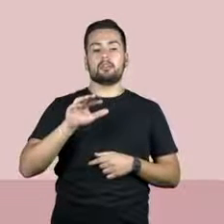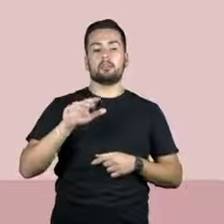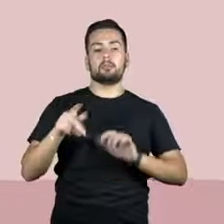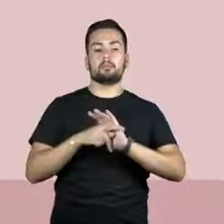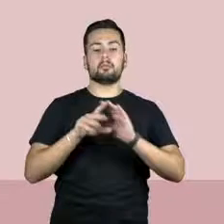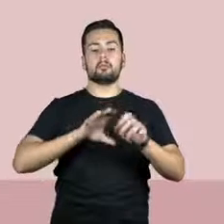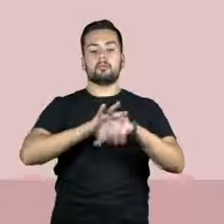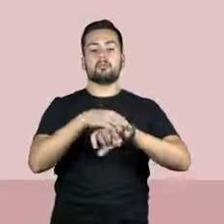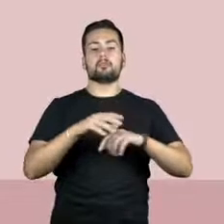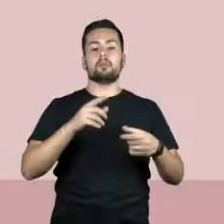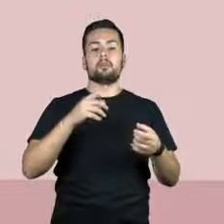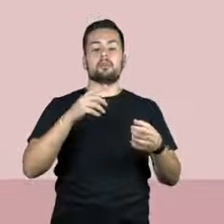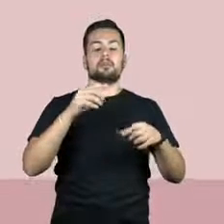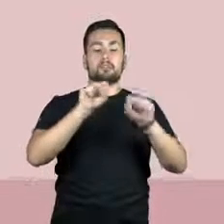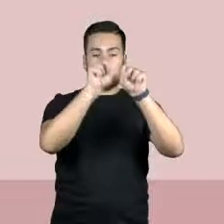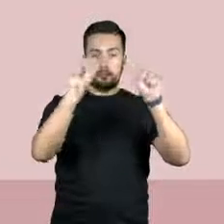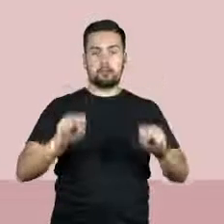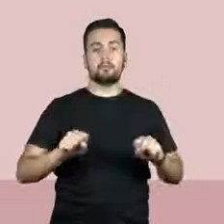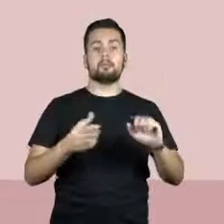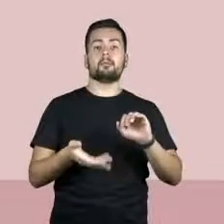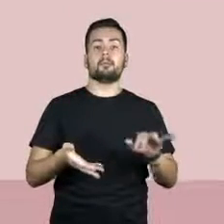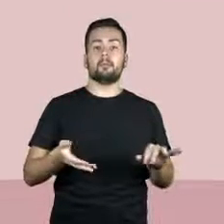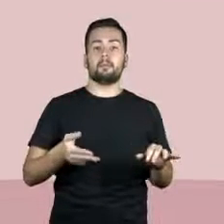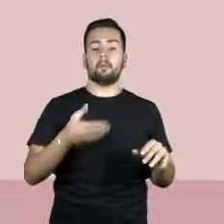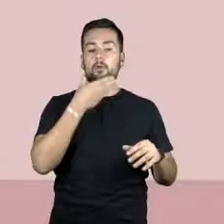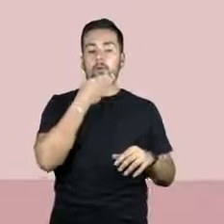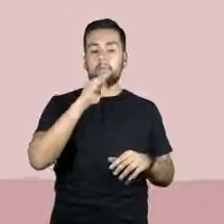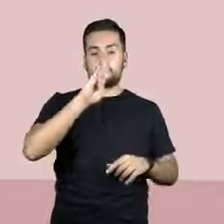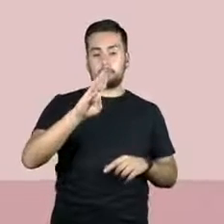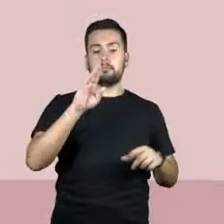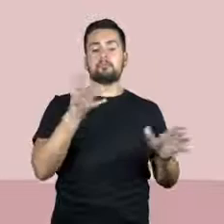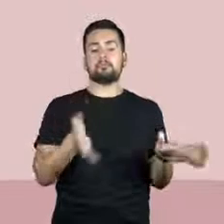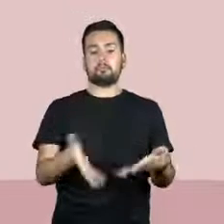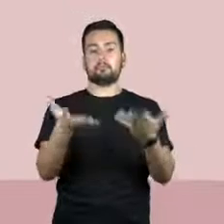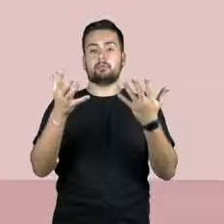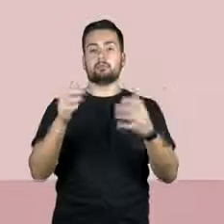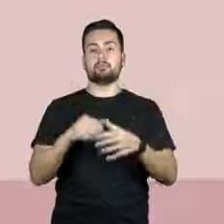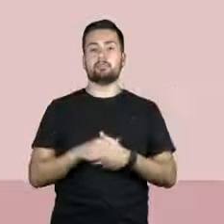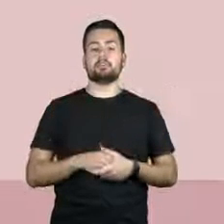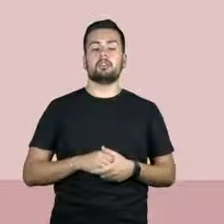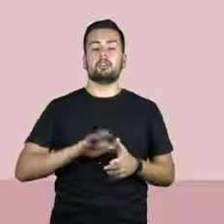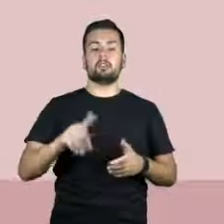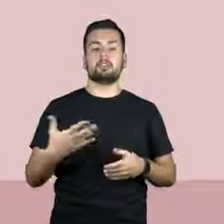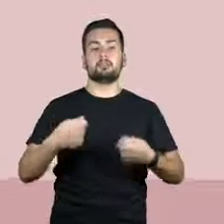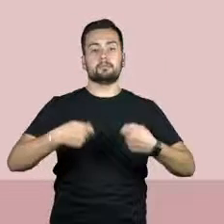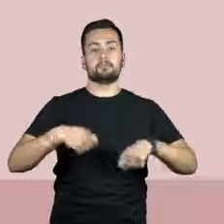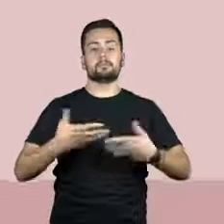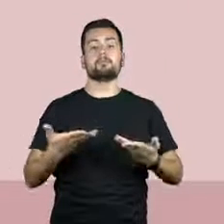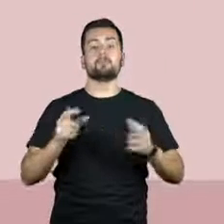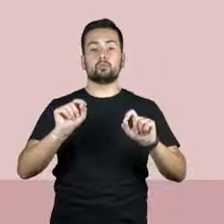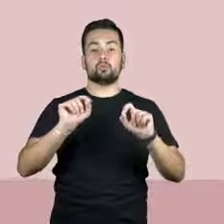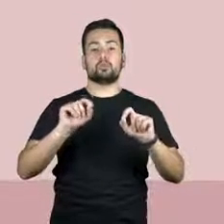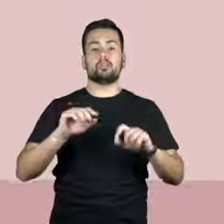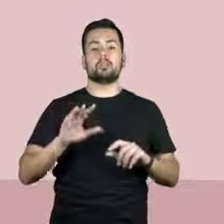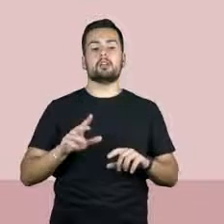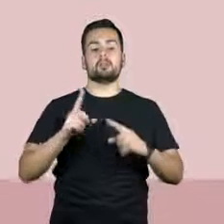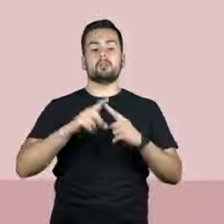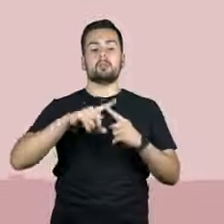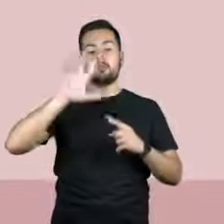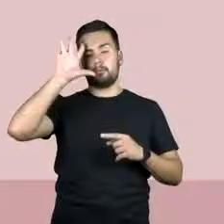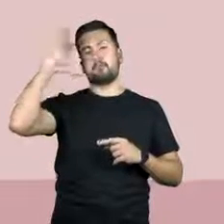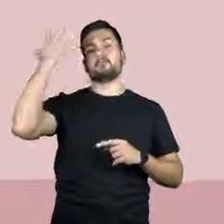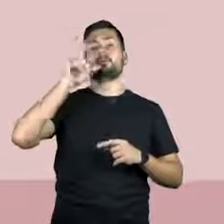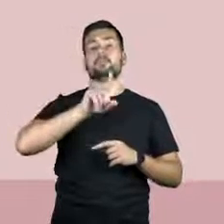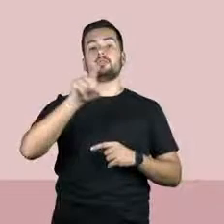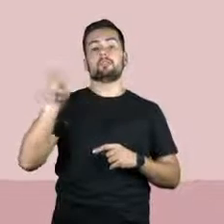sistema proposto por Bishop, ele aparece nos dois lados da equação. Tá? Então, necessariamente, ele é um tipo de solução onde